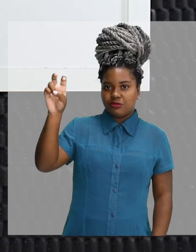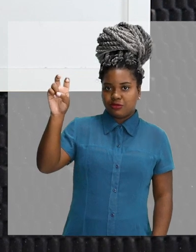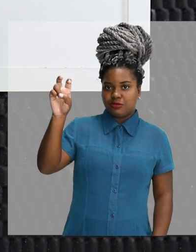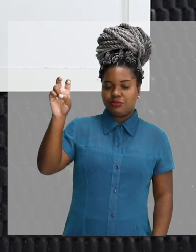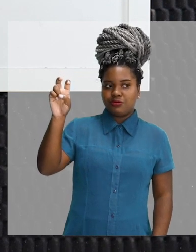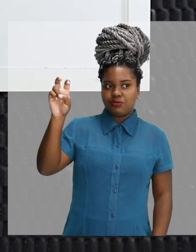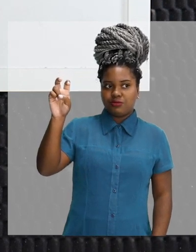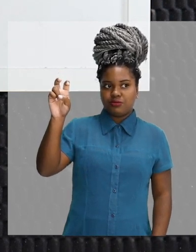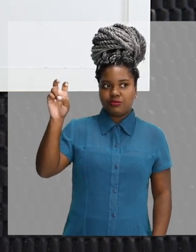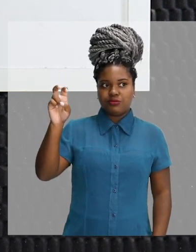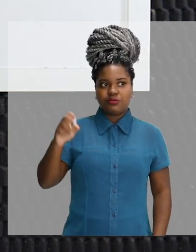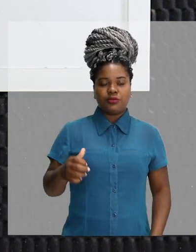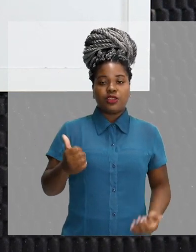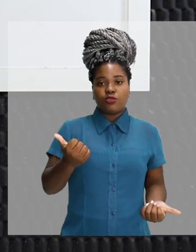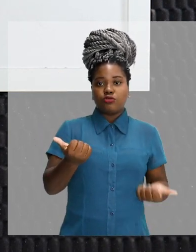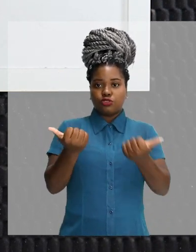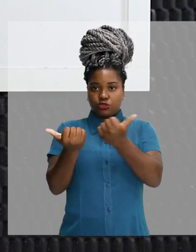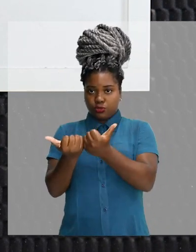substituir 5.